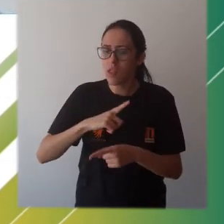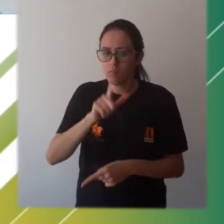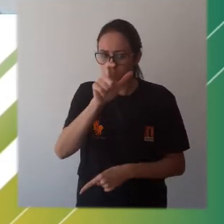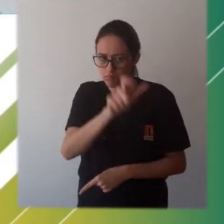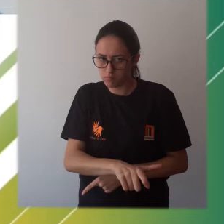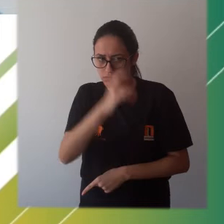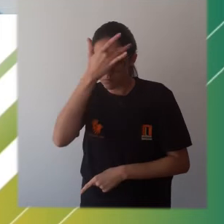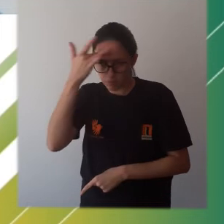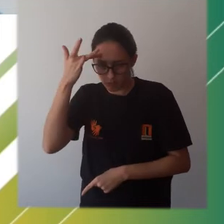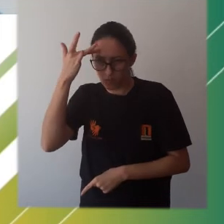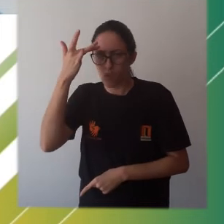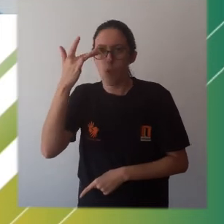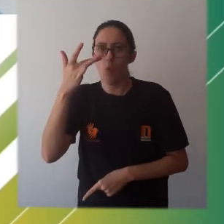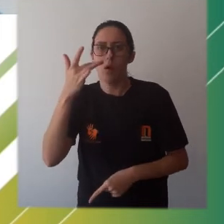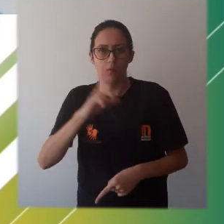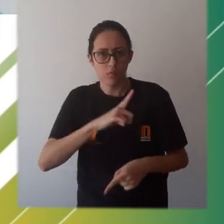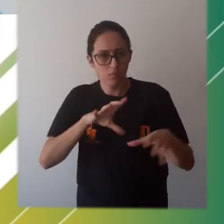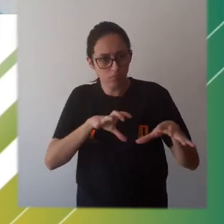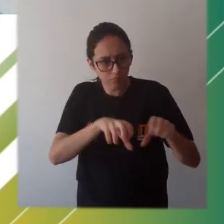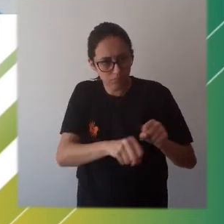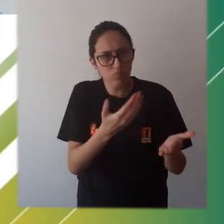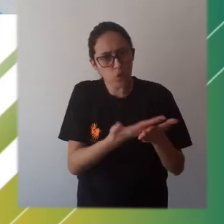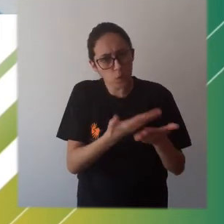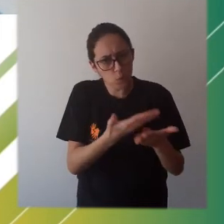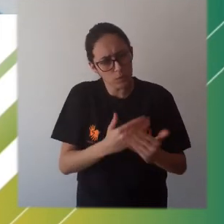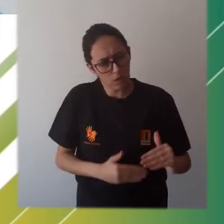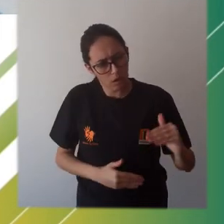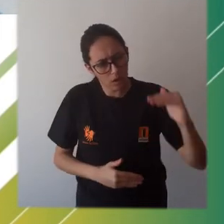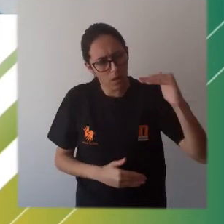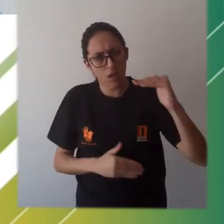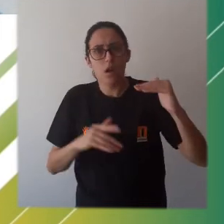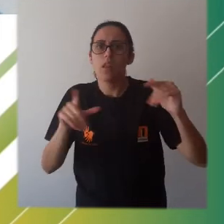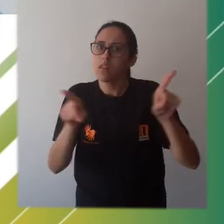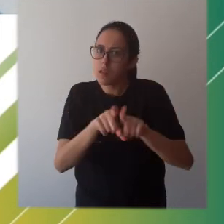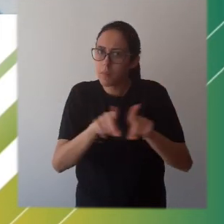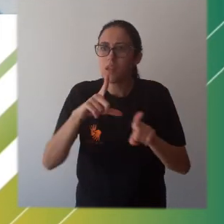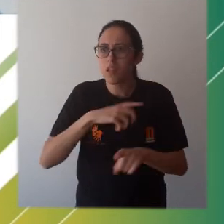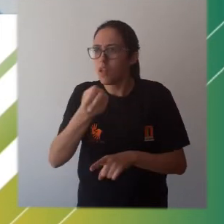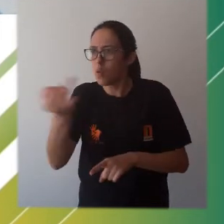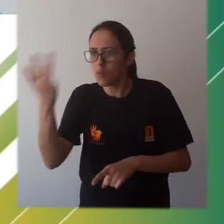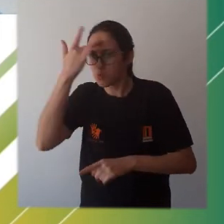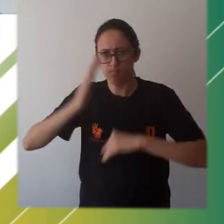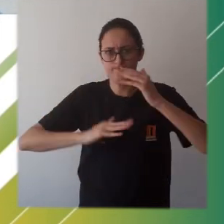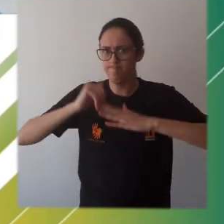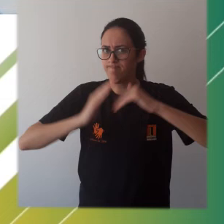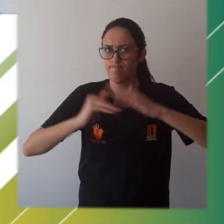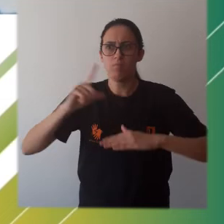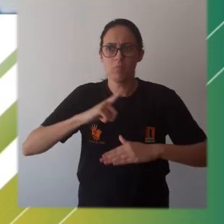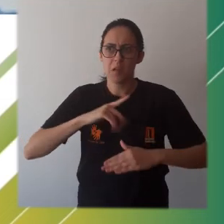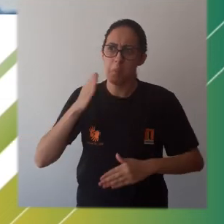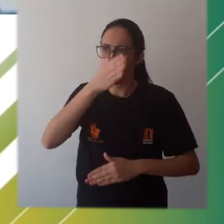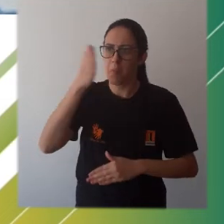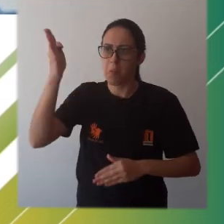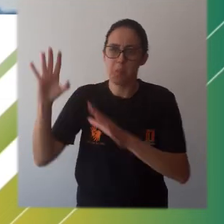a formação do atleta, né, do adolescente, até o atleta de alto nível, o atleta que disputa a Olimpíada